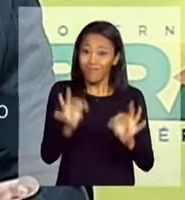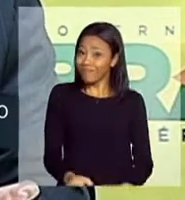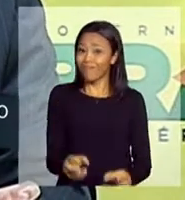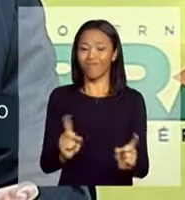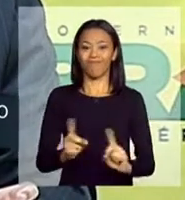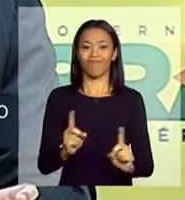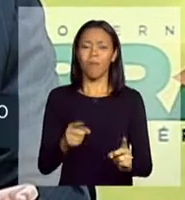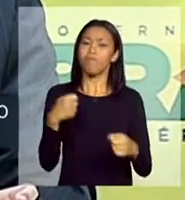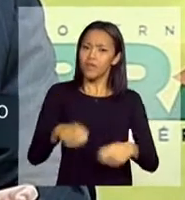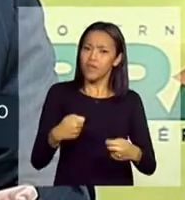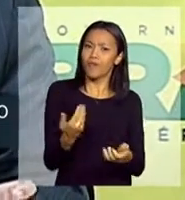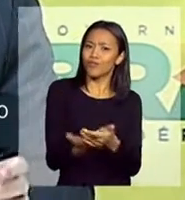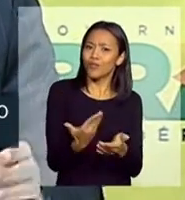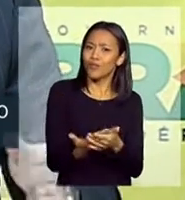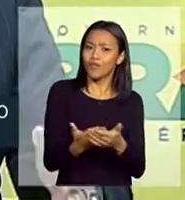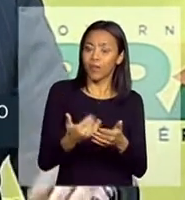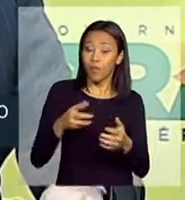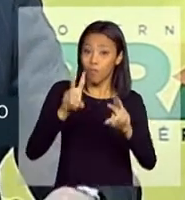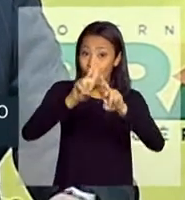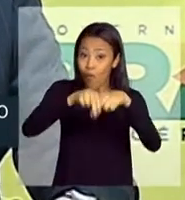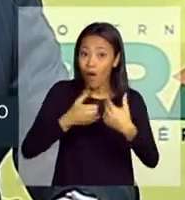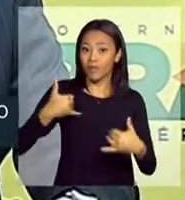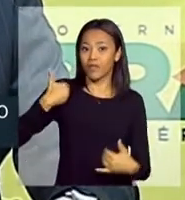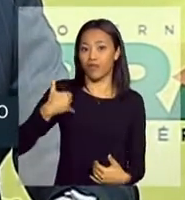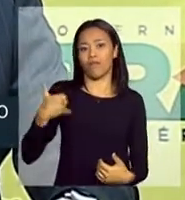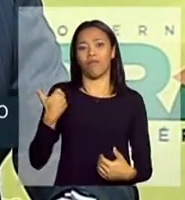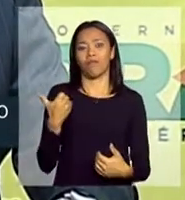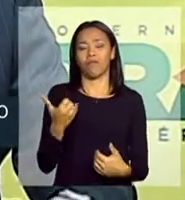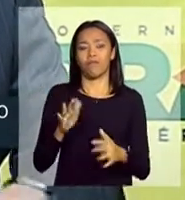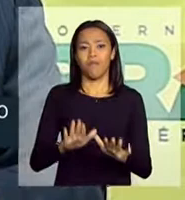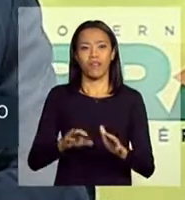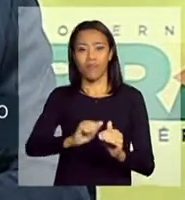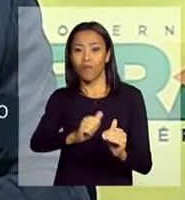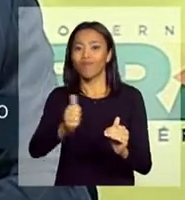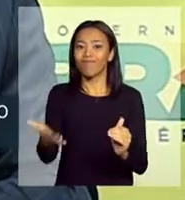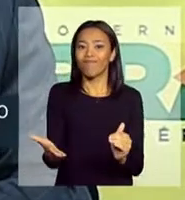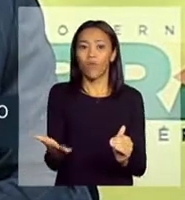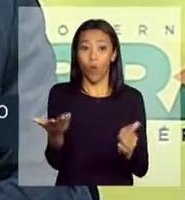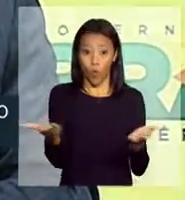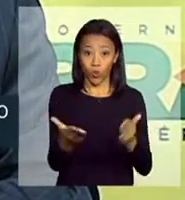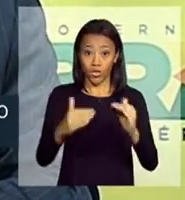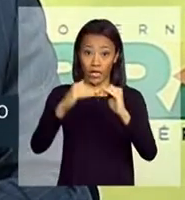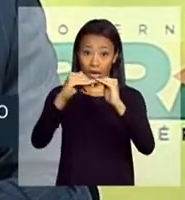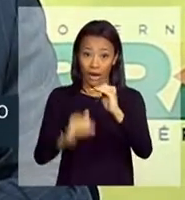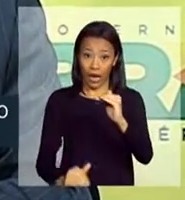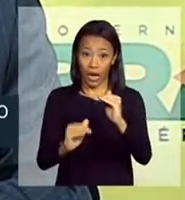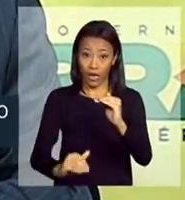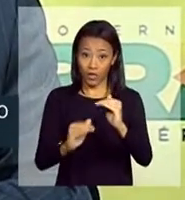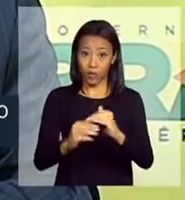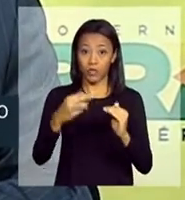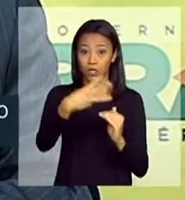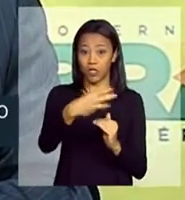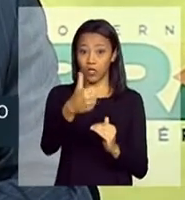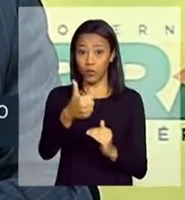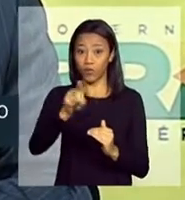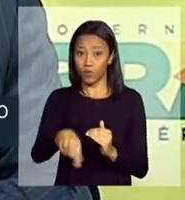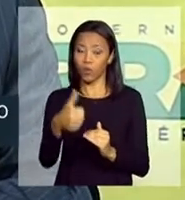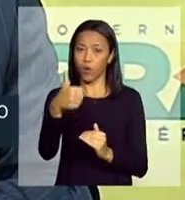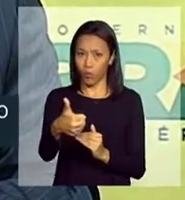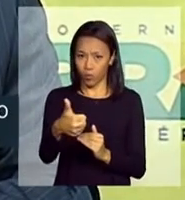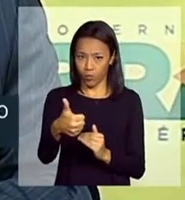estar da série que deveria estar pela idade 54,9 102 mil hoje caiu para um texto 31,1